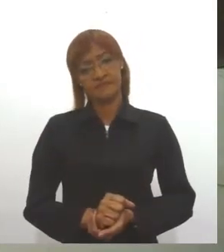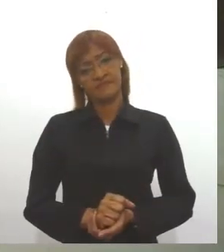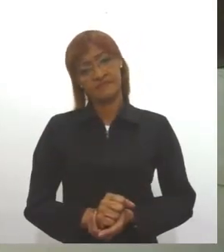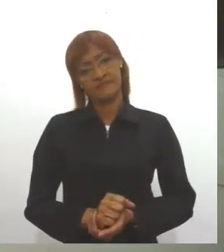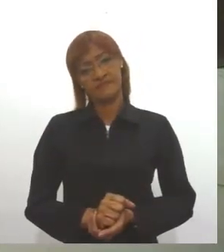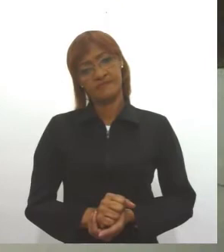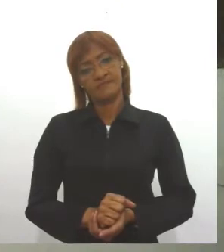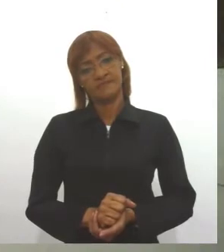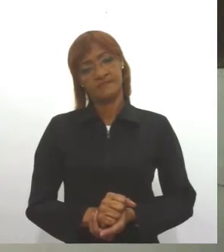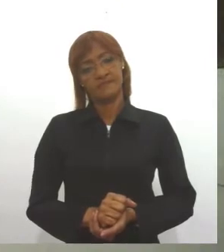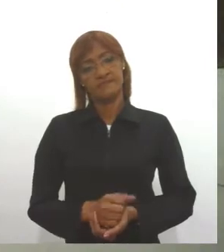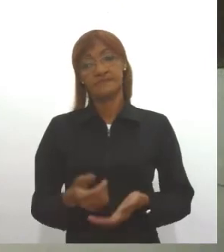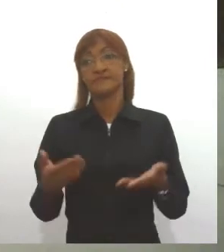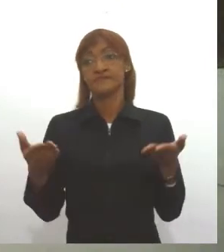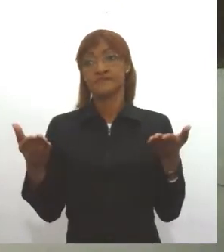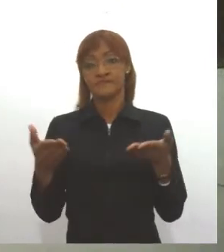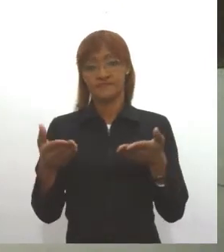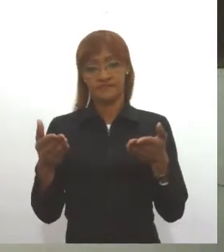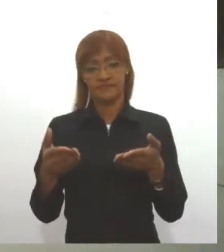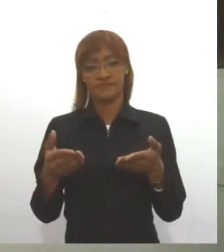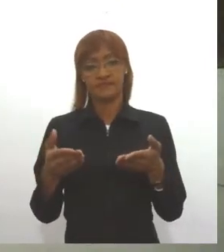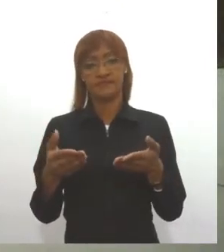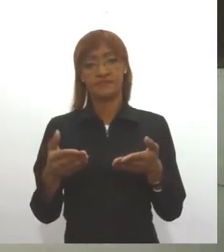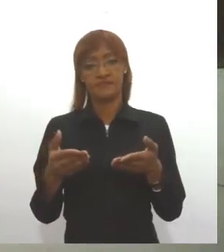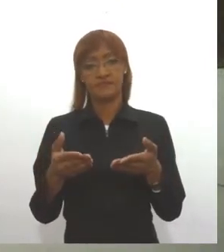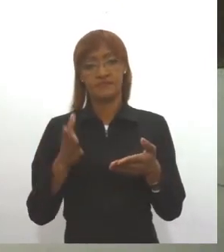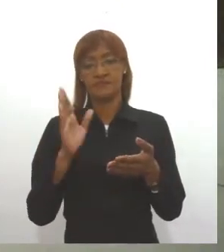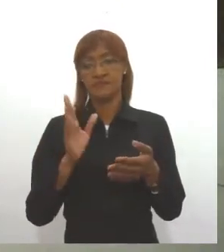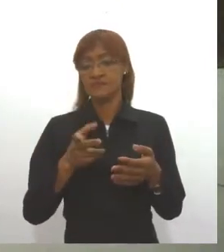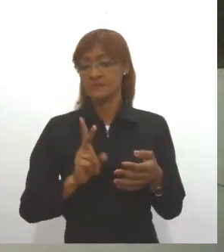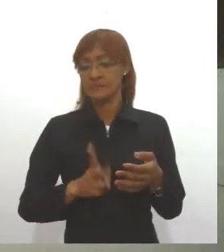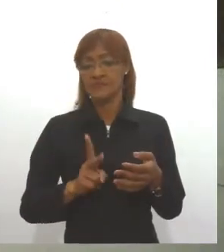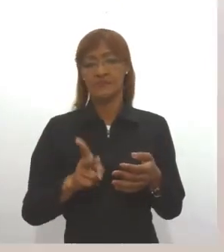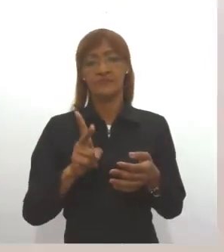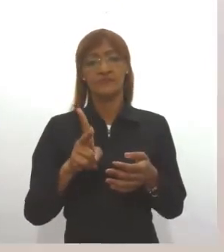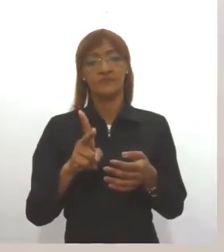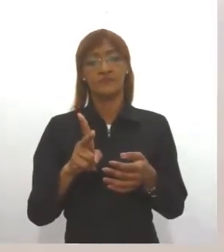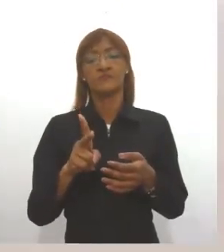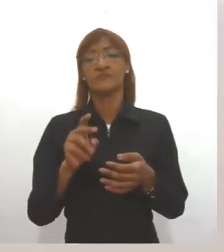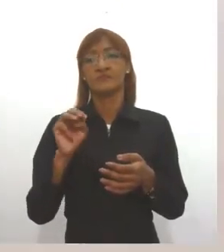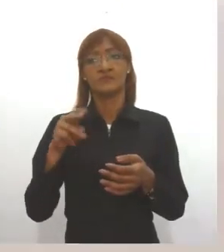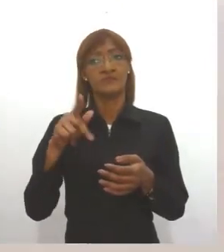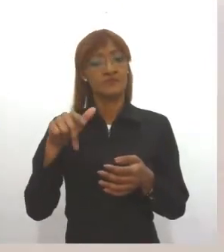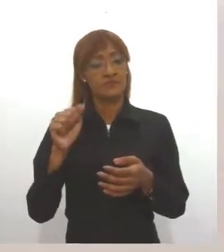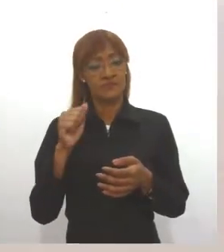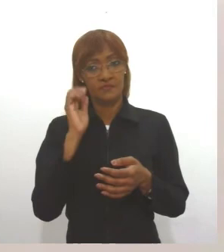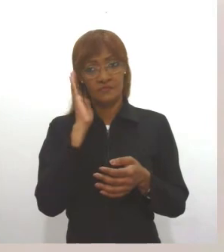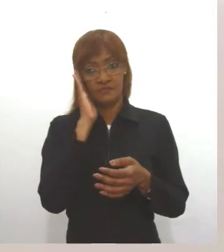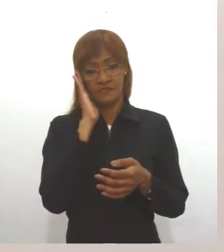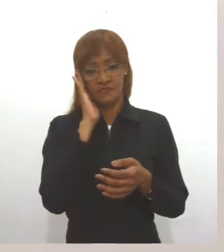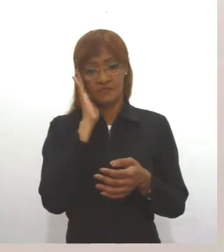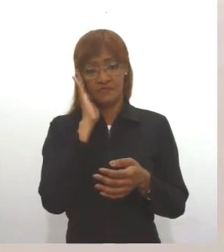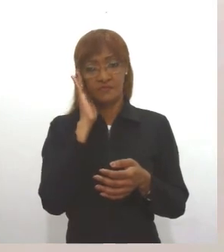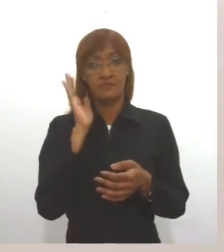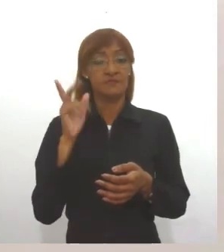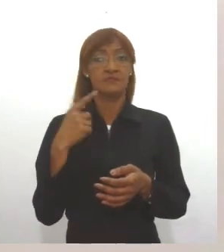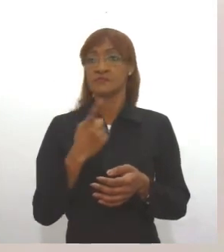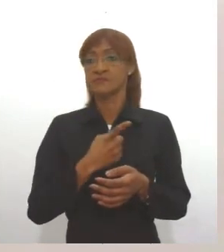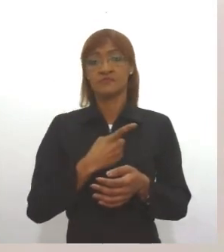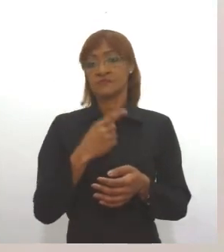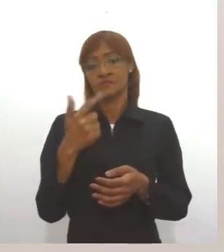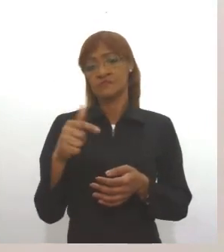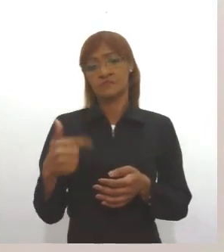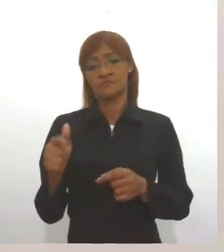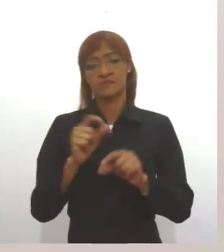Olha, os números de atendimento, eles mantiveram a média, né? E a gente ainda não tem o fechamento do número